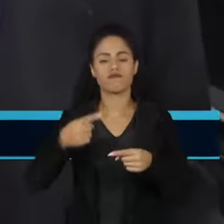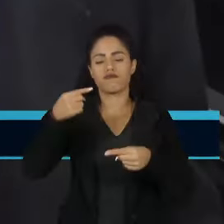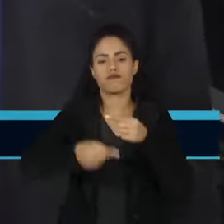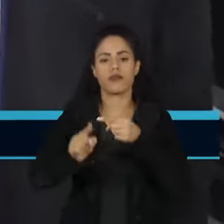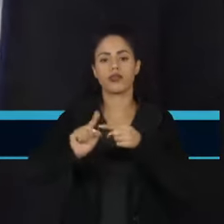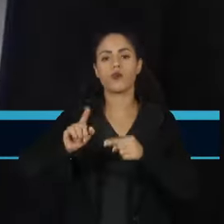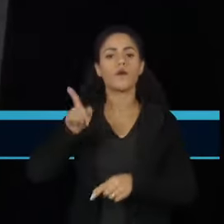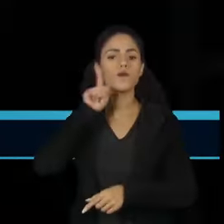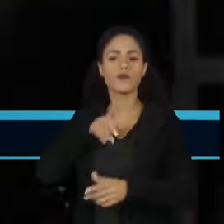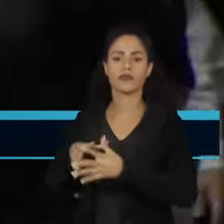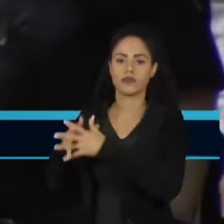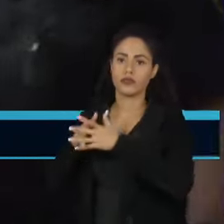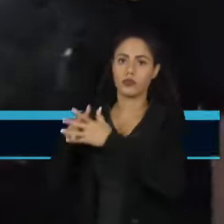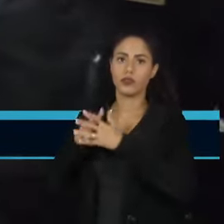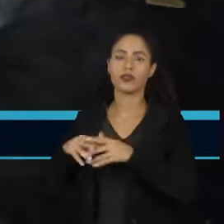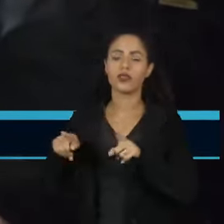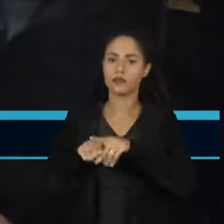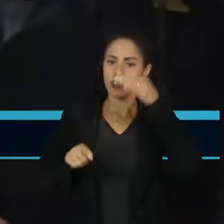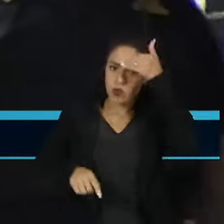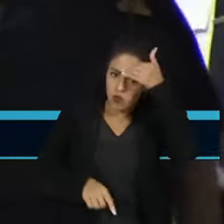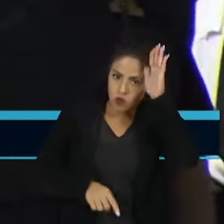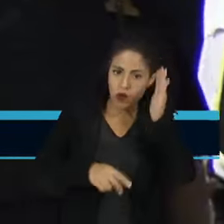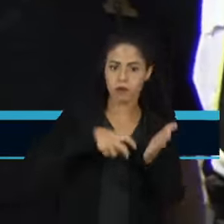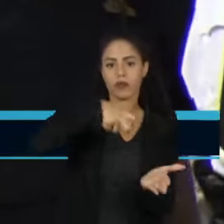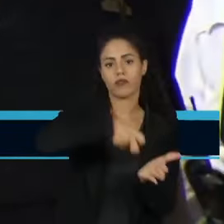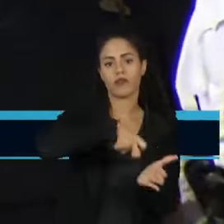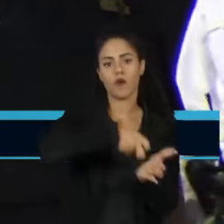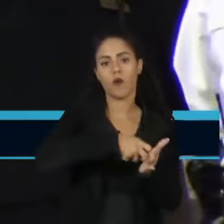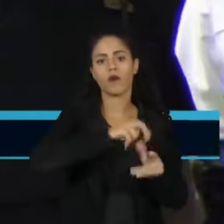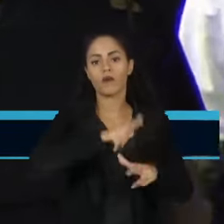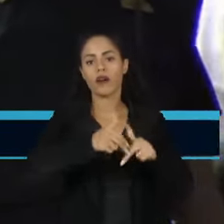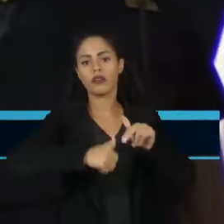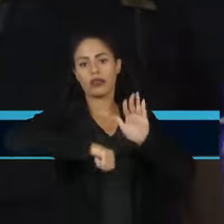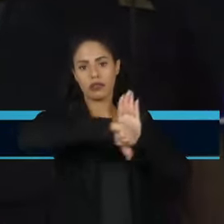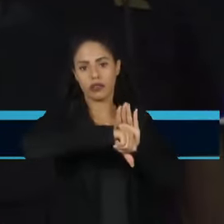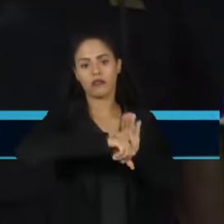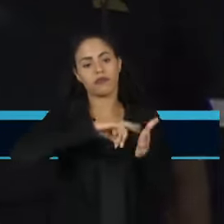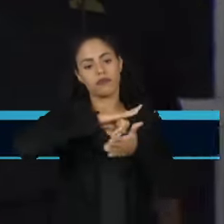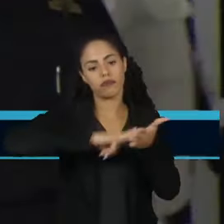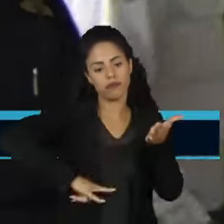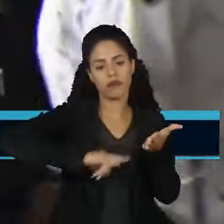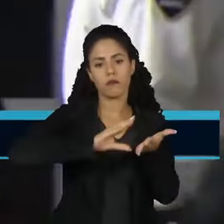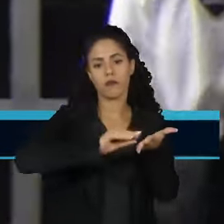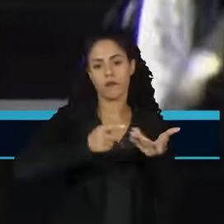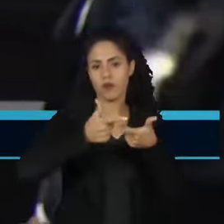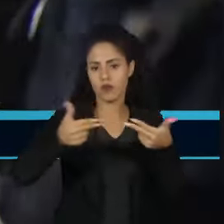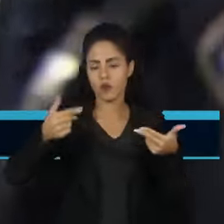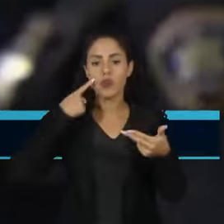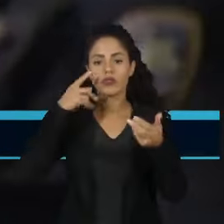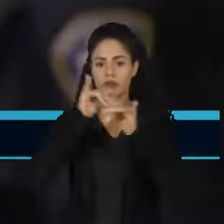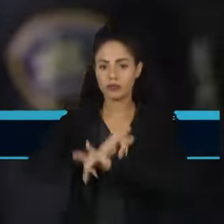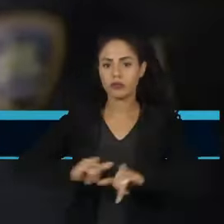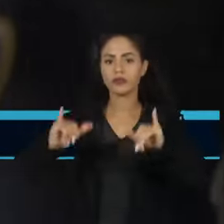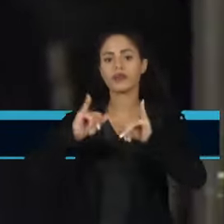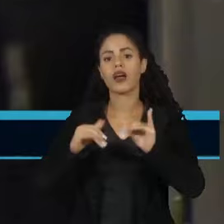justiça norte-americana. Trump foi condenado numa ação criminal por fraude fiscal. A sentença deve ser anunciada até 11 de julho.